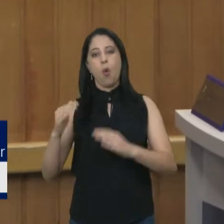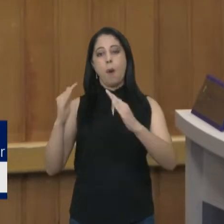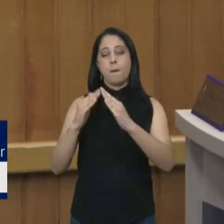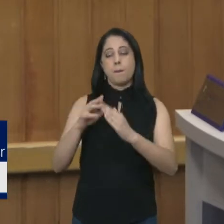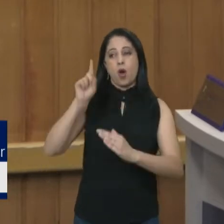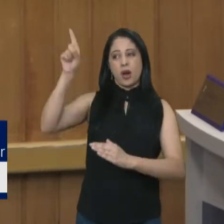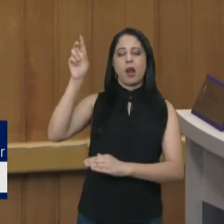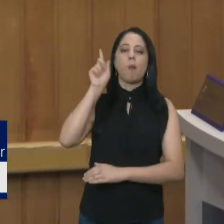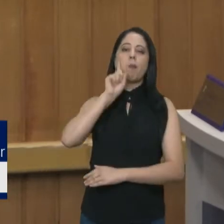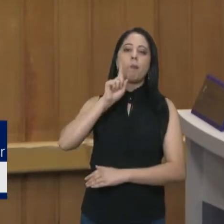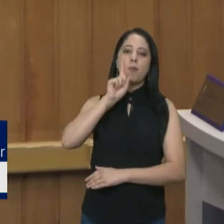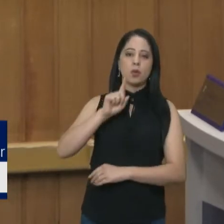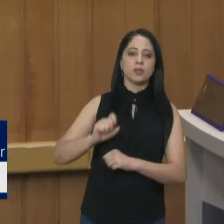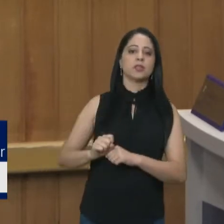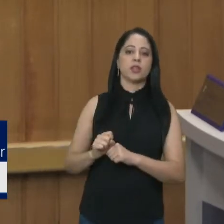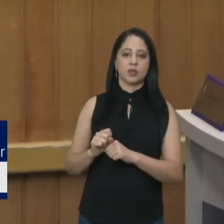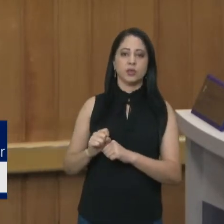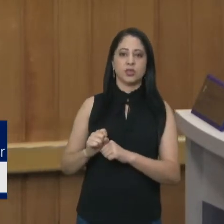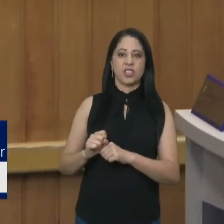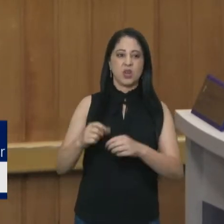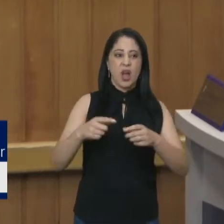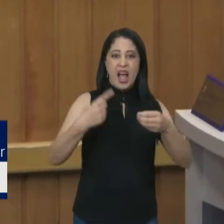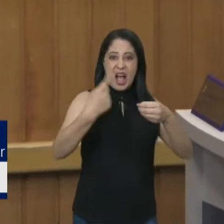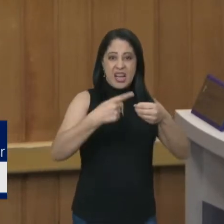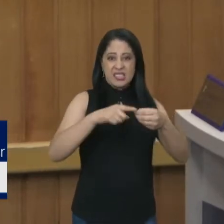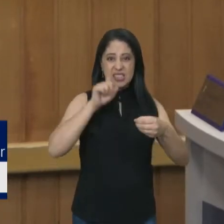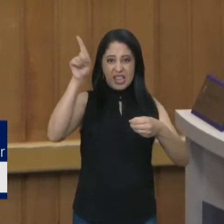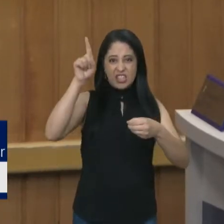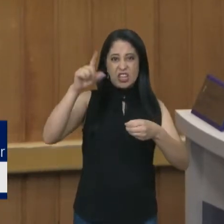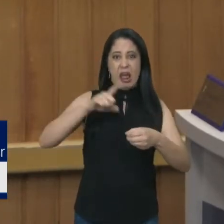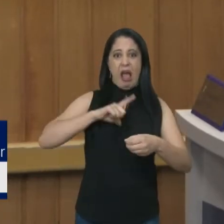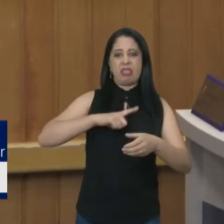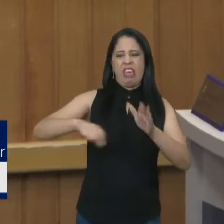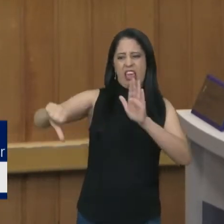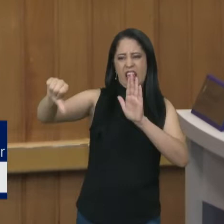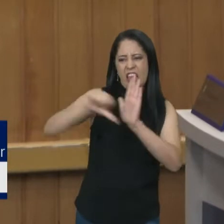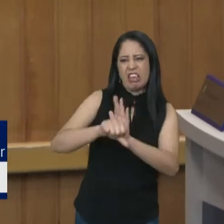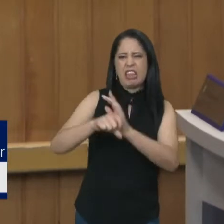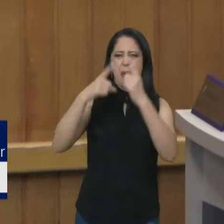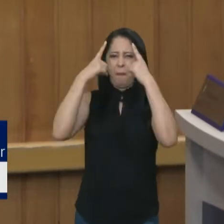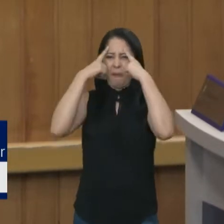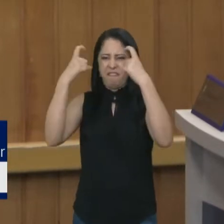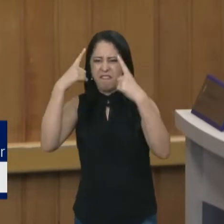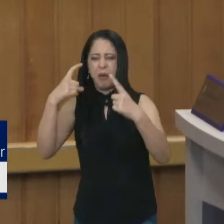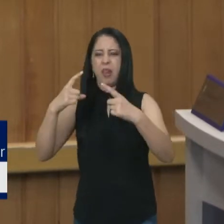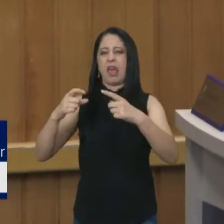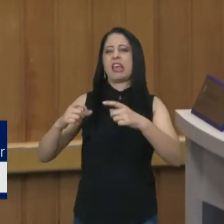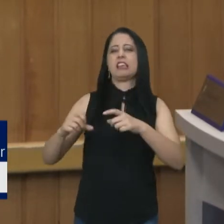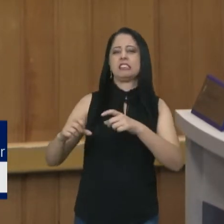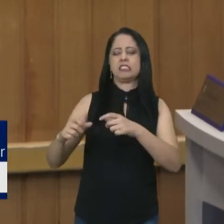Estados Unidos, dominada por crimes, vícios, ignorância e egoísmo, que sentiu que as pessoas